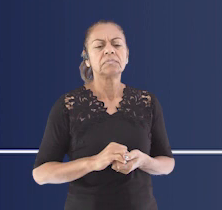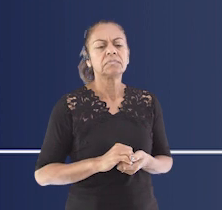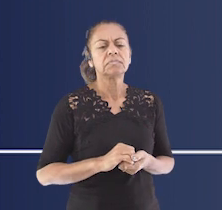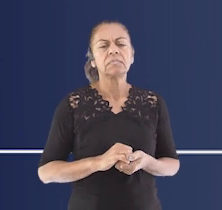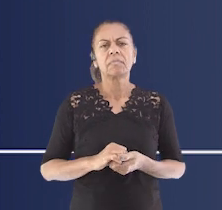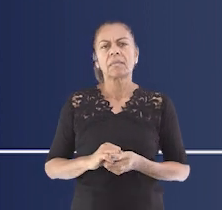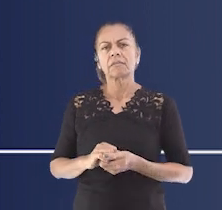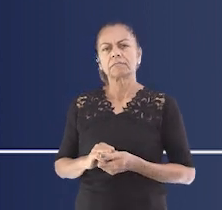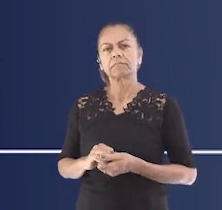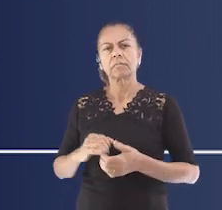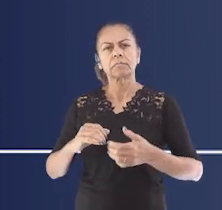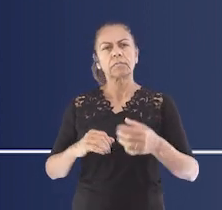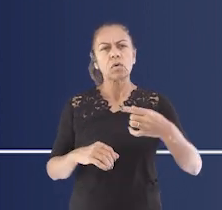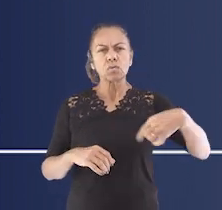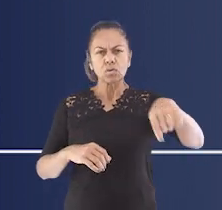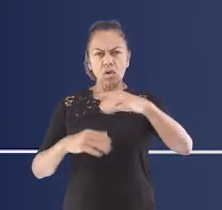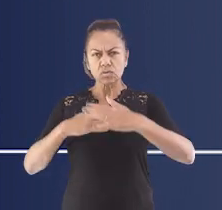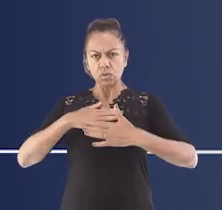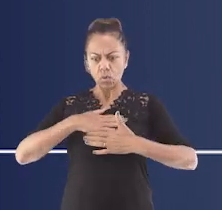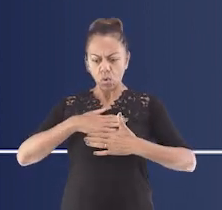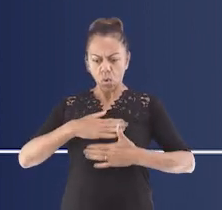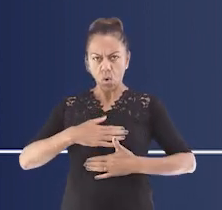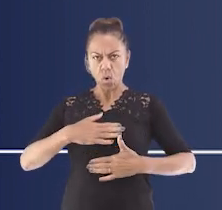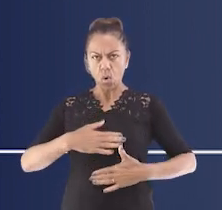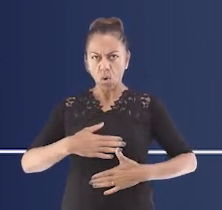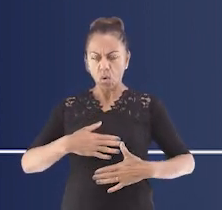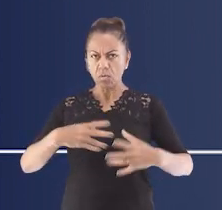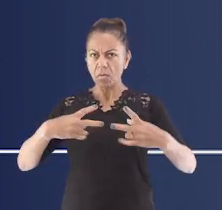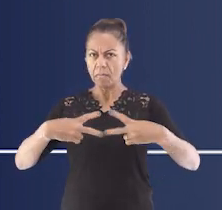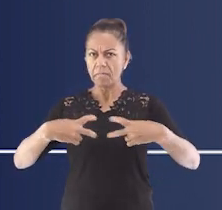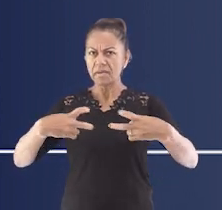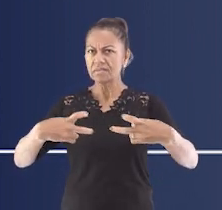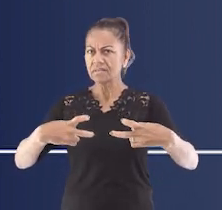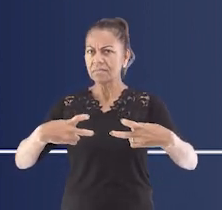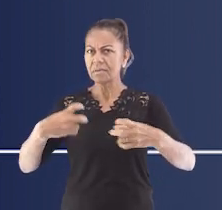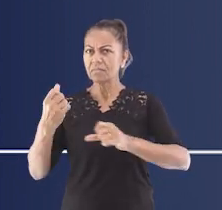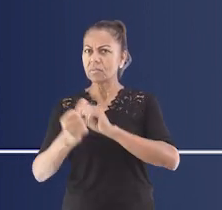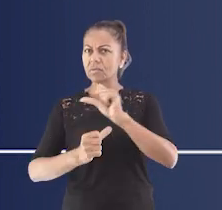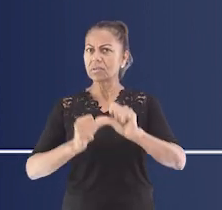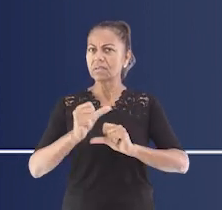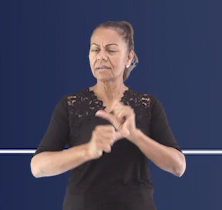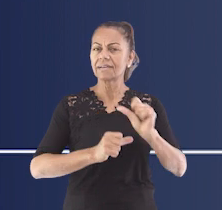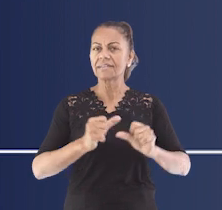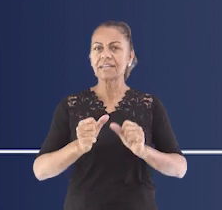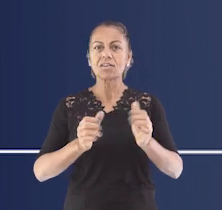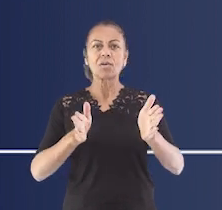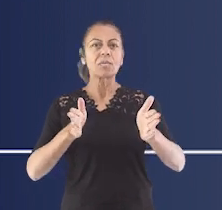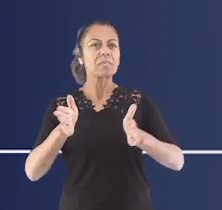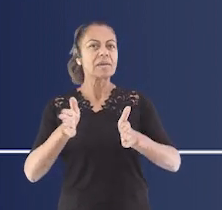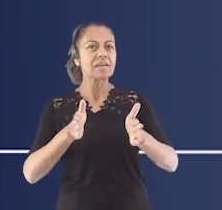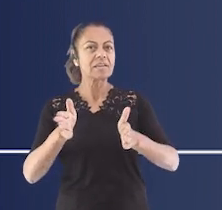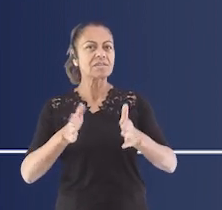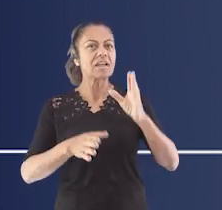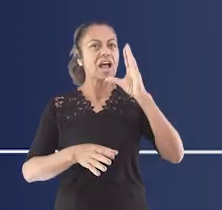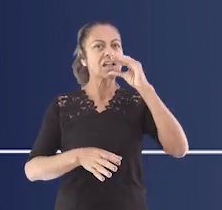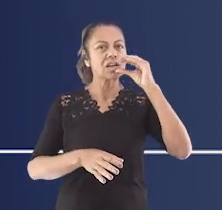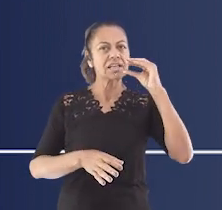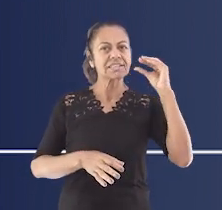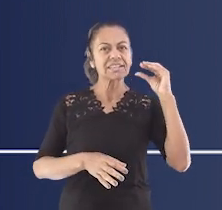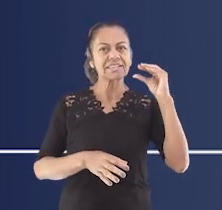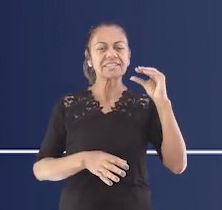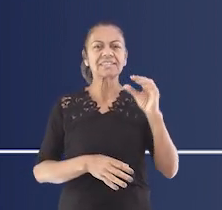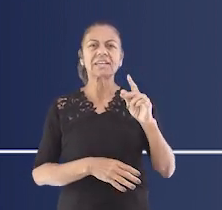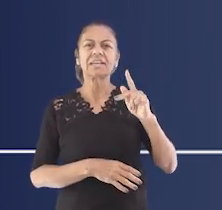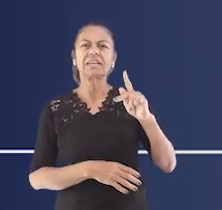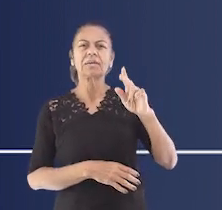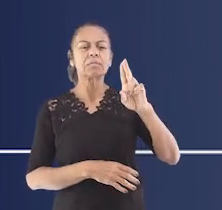vai precisar de uma folha de papel em branco, de um lápis ou uma caneta. Vamos lá! Quais